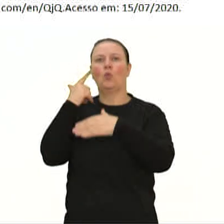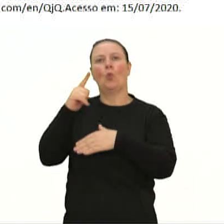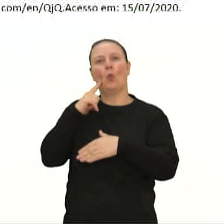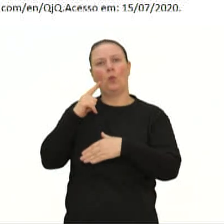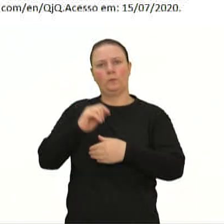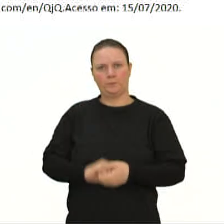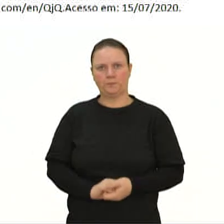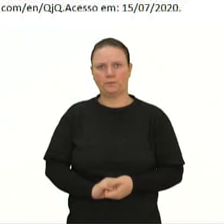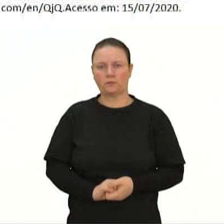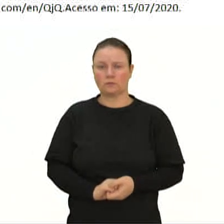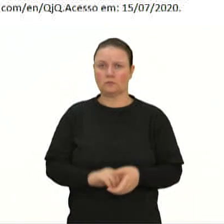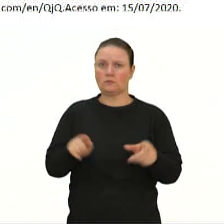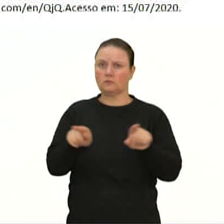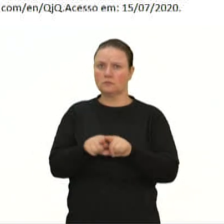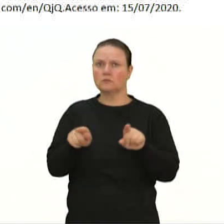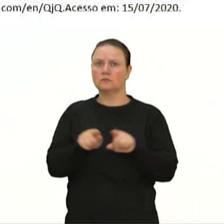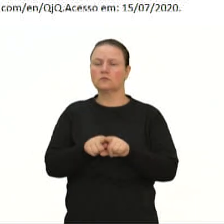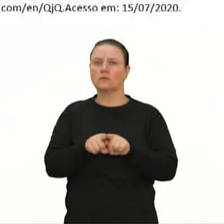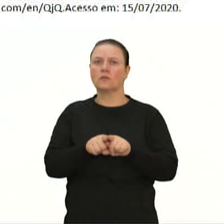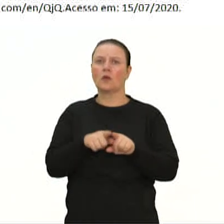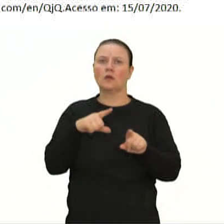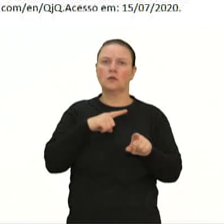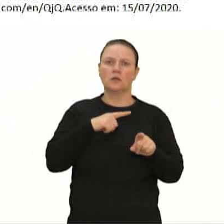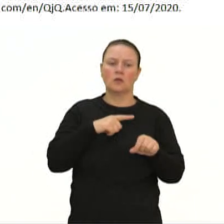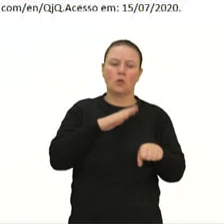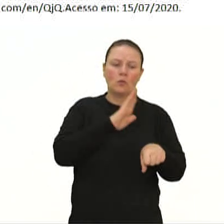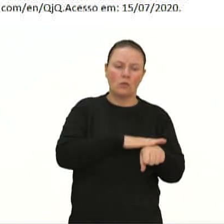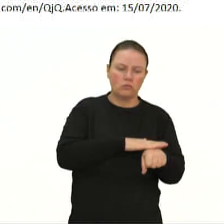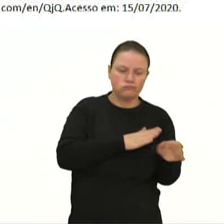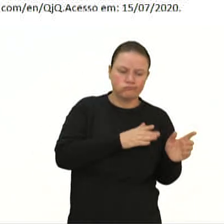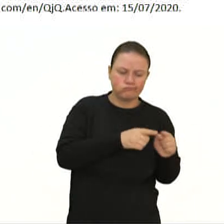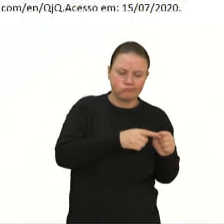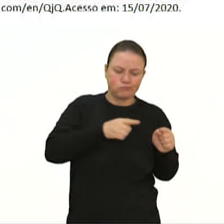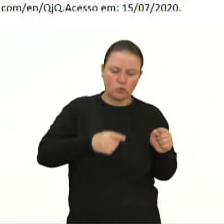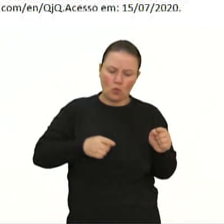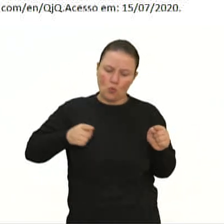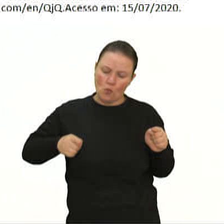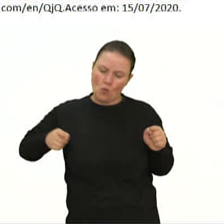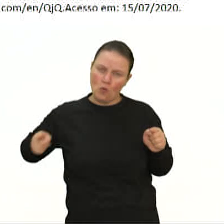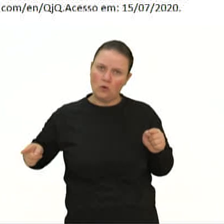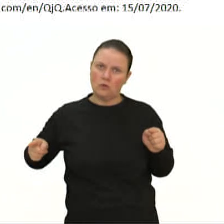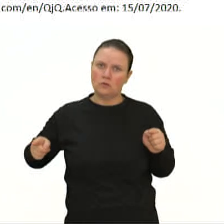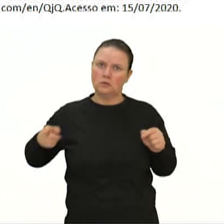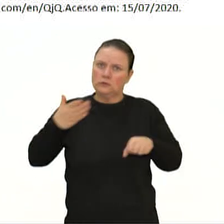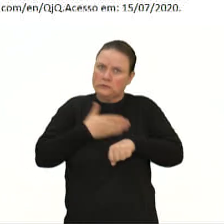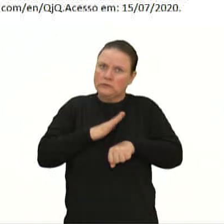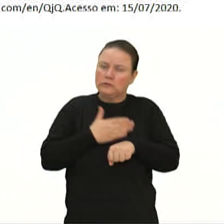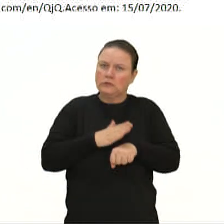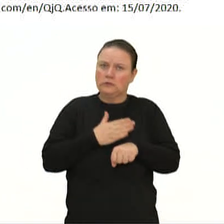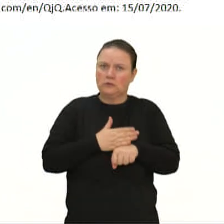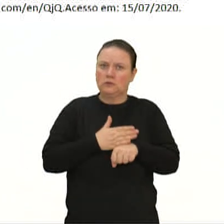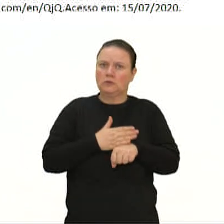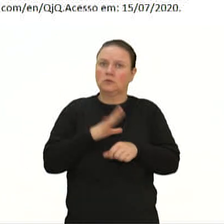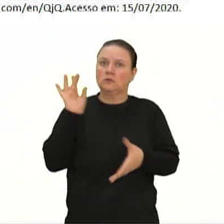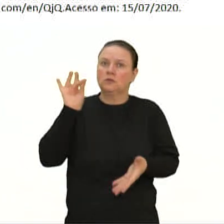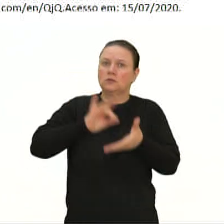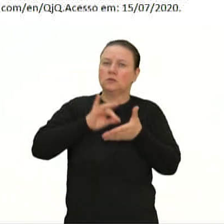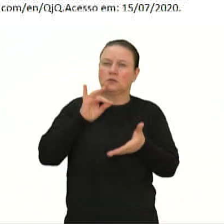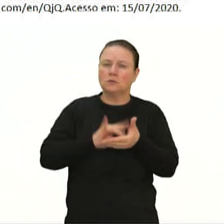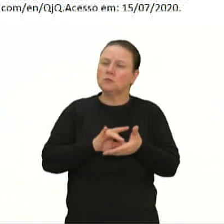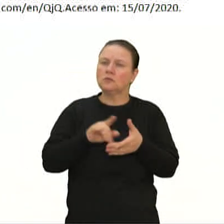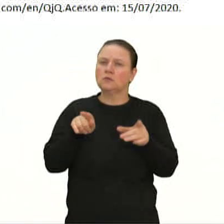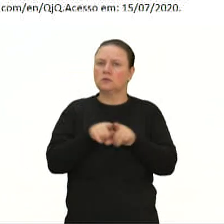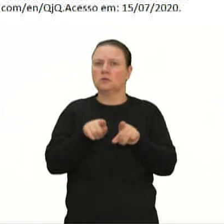Destaco ainda que os períodos de descanso entre as séries e entre os exercícios durante uma sessão de treinamento são determinados em grande